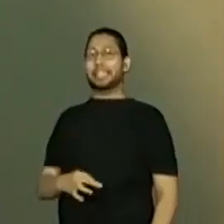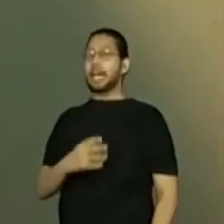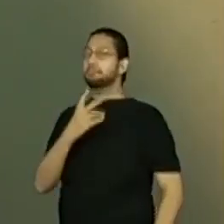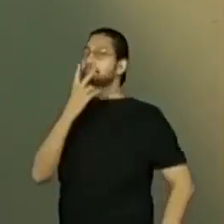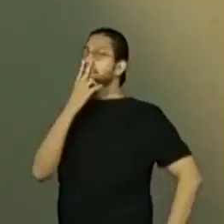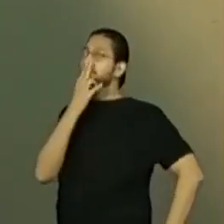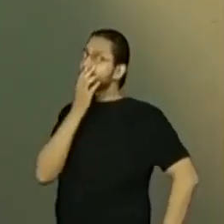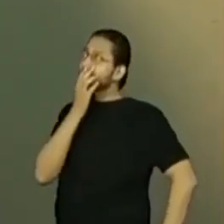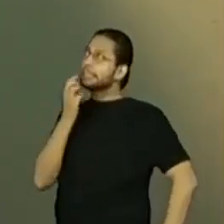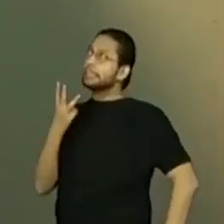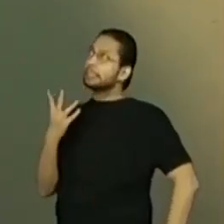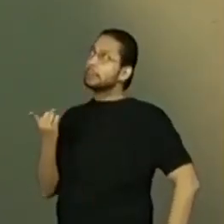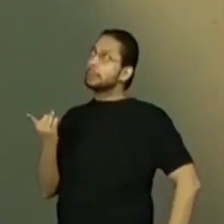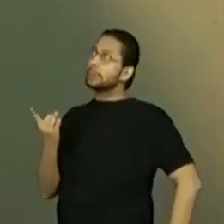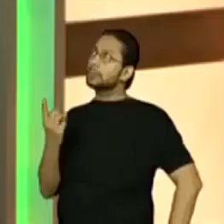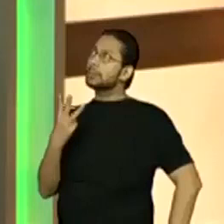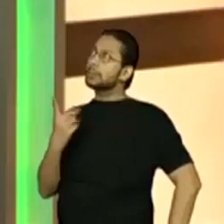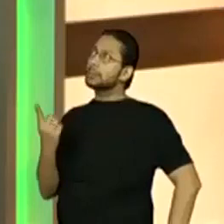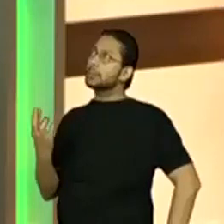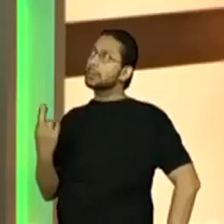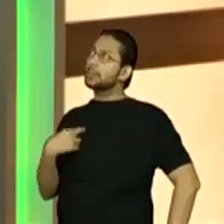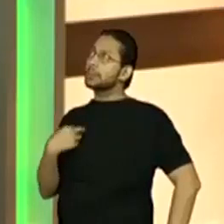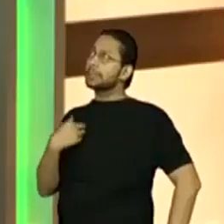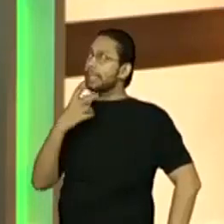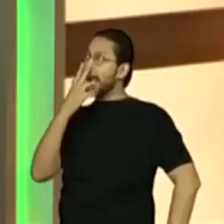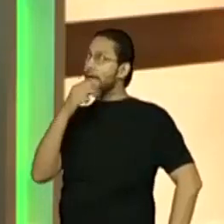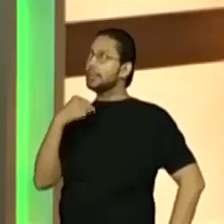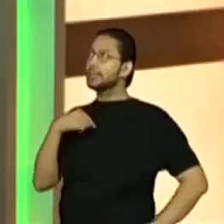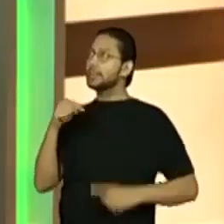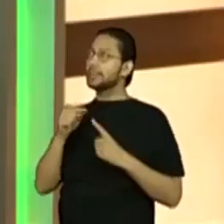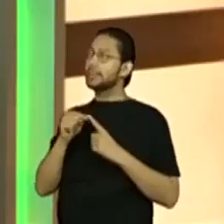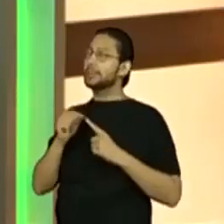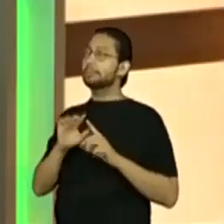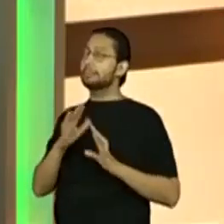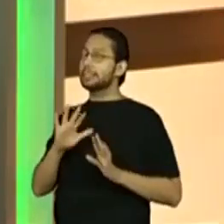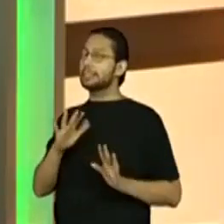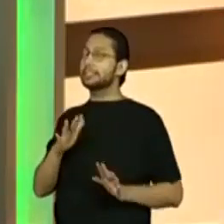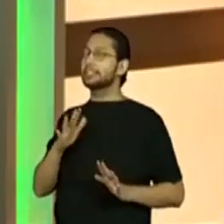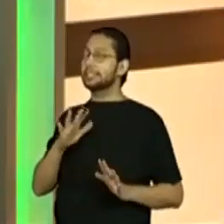Já tá mais Acho que próximo. aí já está mais perto da realidade, né? É.